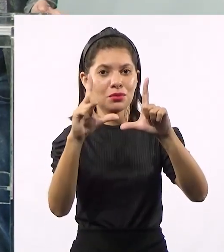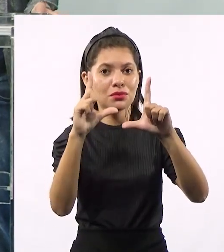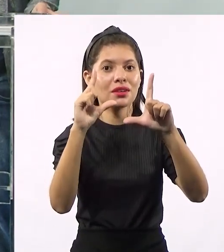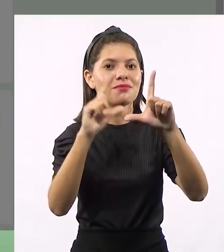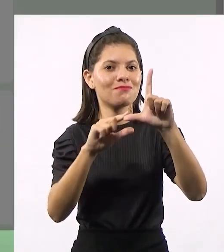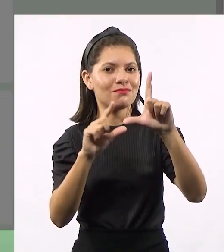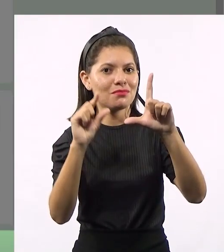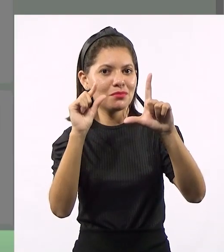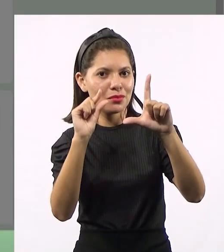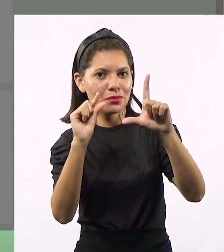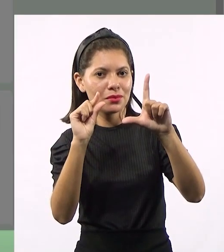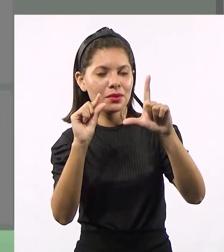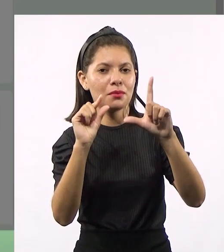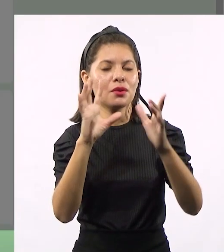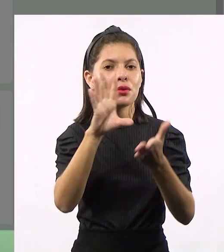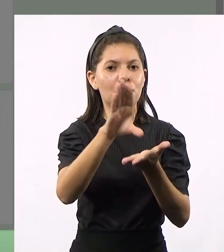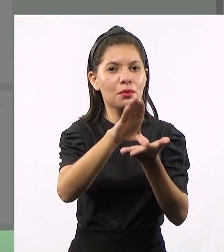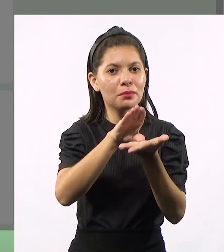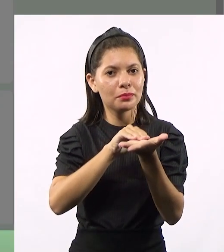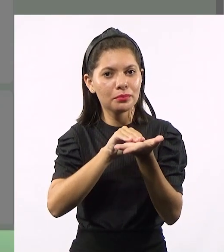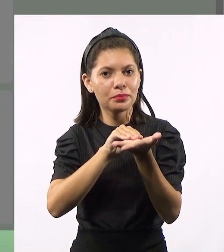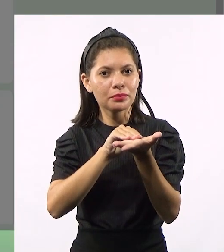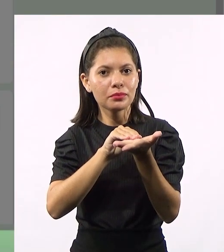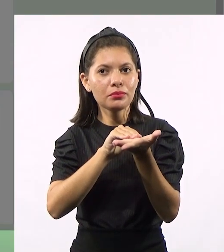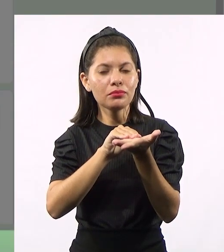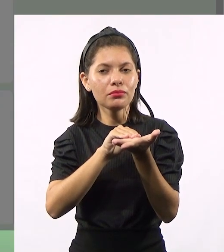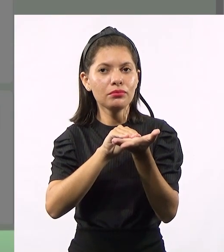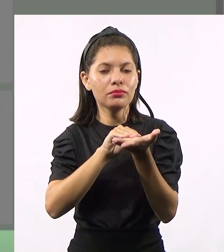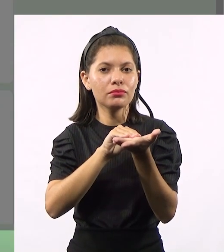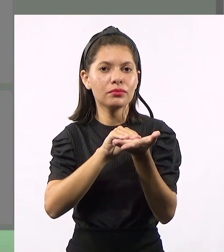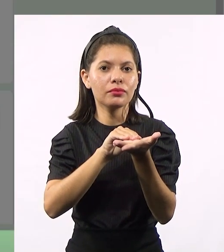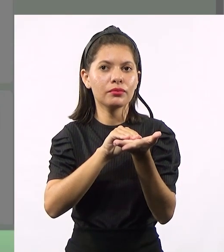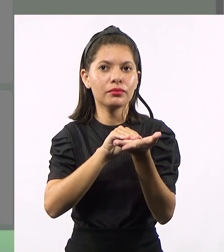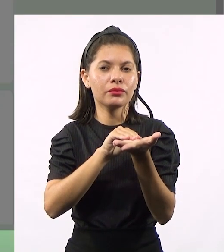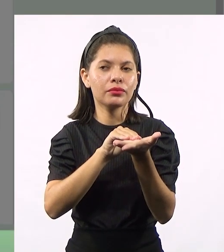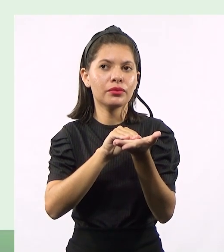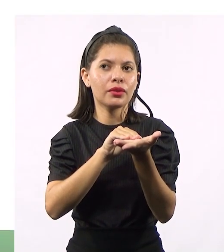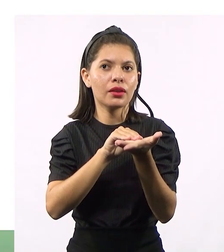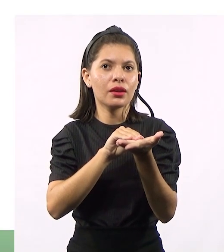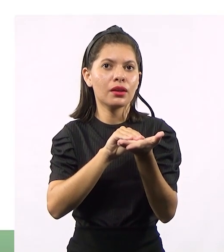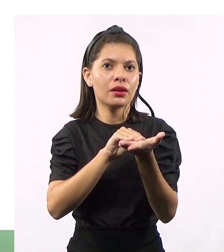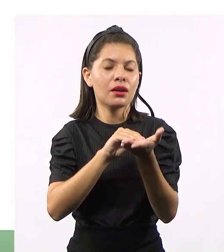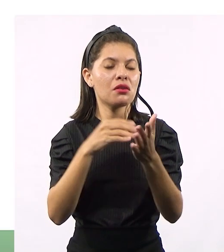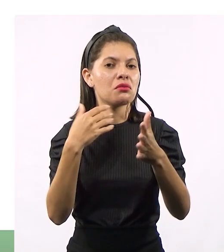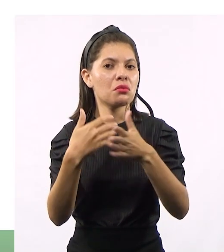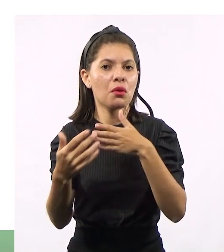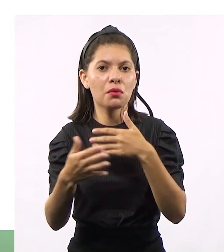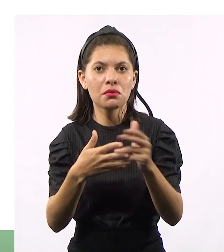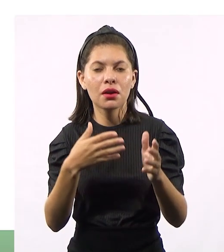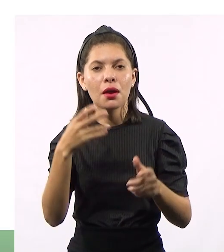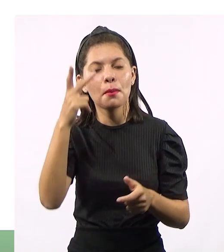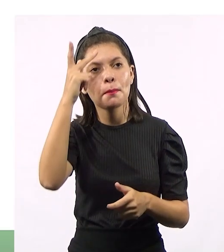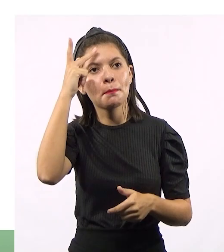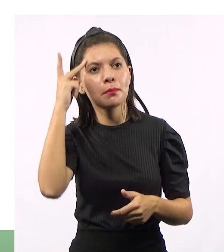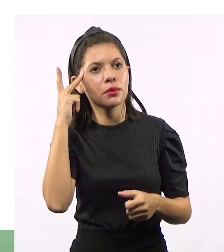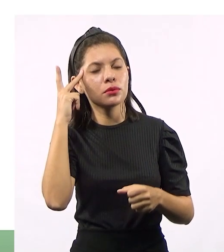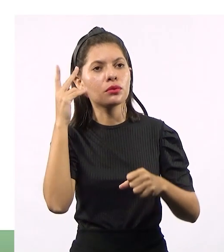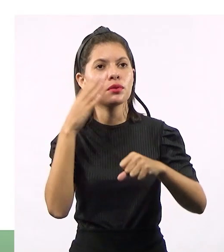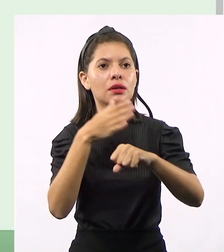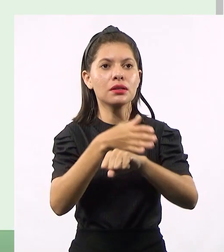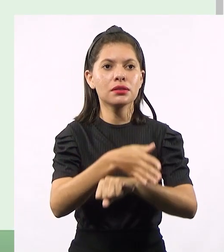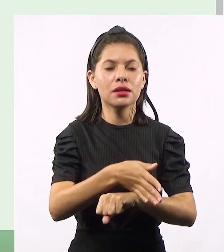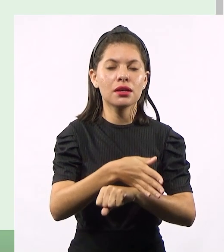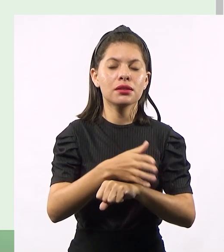e minúsculas. Então eu vou copiar, ele já carregou para a memória, e aí qualquer pessoa que tiver o acesso a